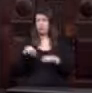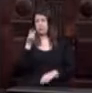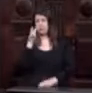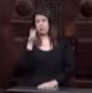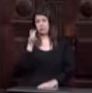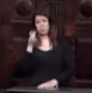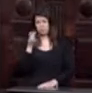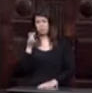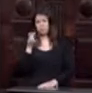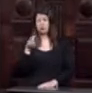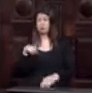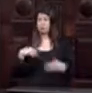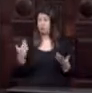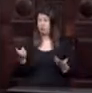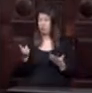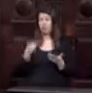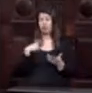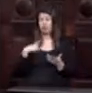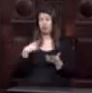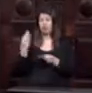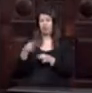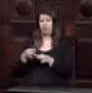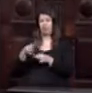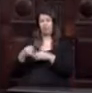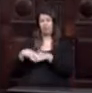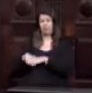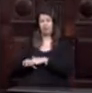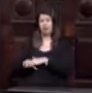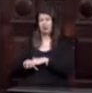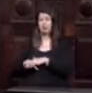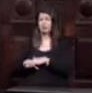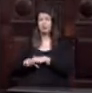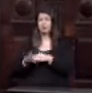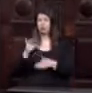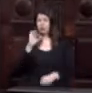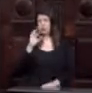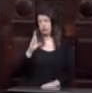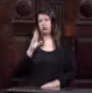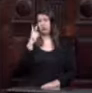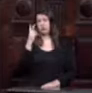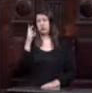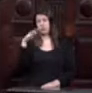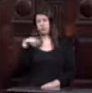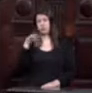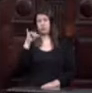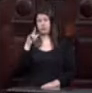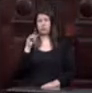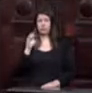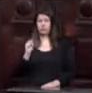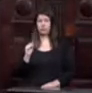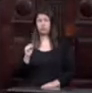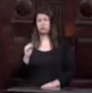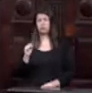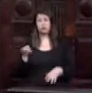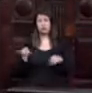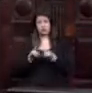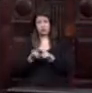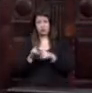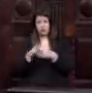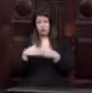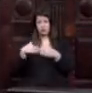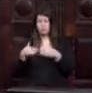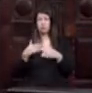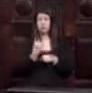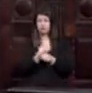anos. Então, ela tem um crédito com imposto de renda de 2 bilhões. E, a partir